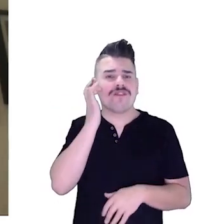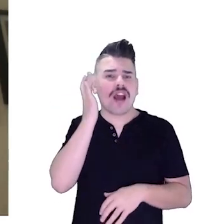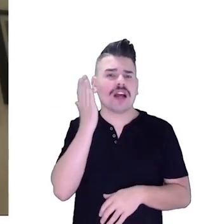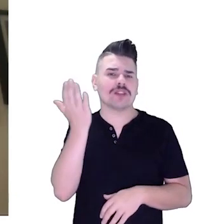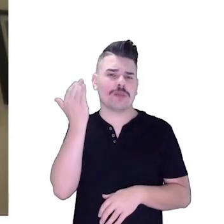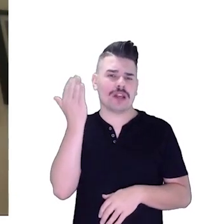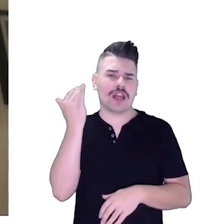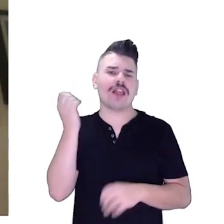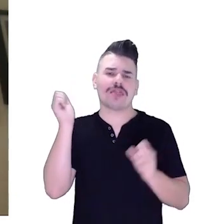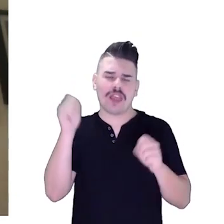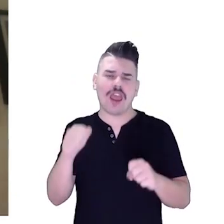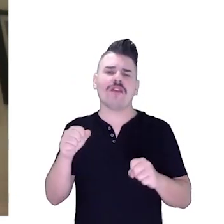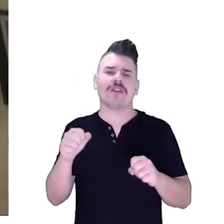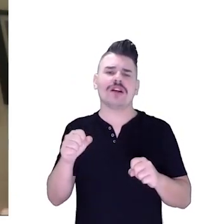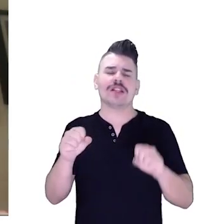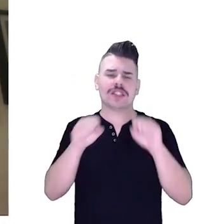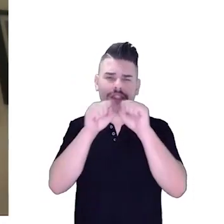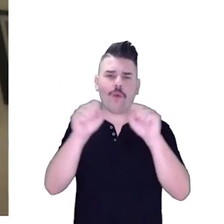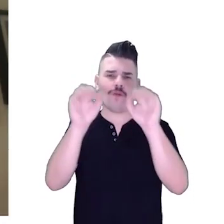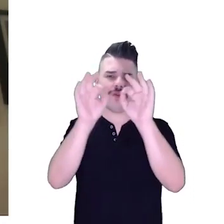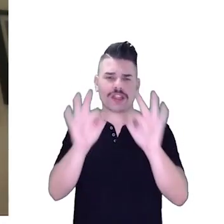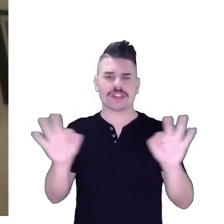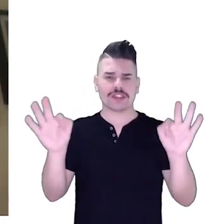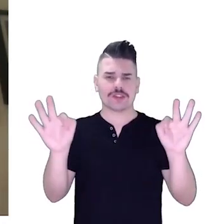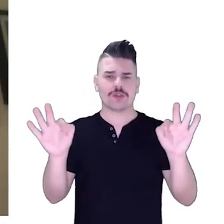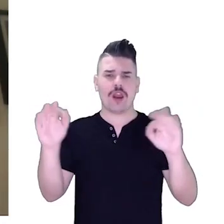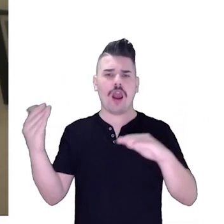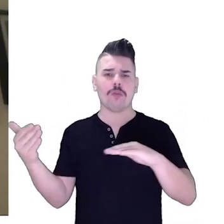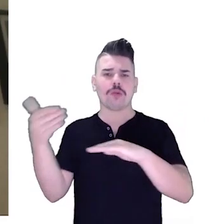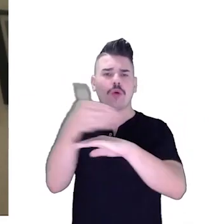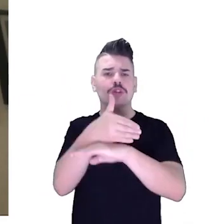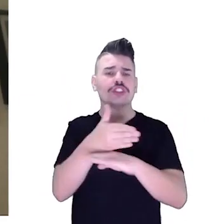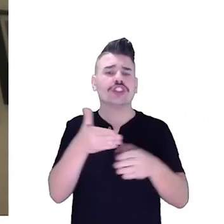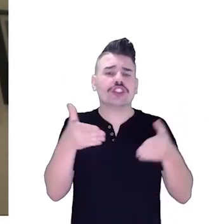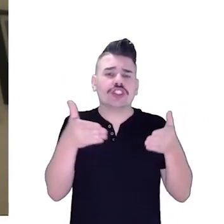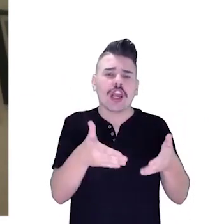época atravessar a ponte e chegar lá, né? Hoje,